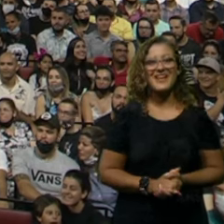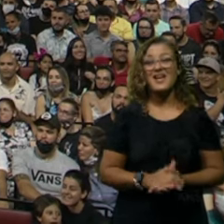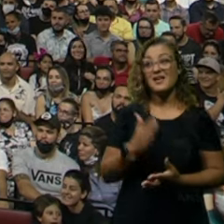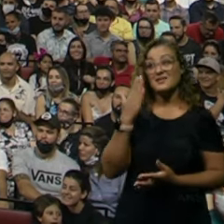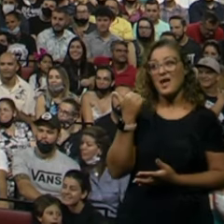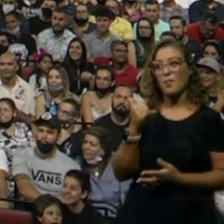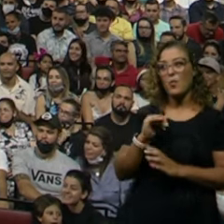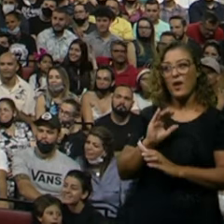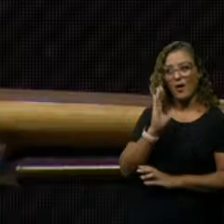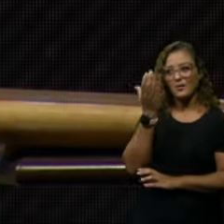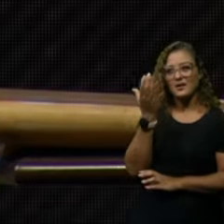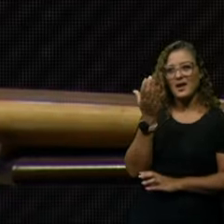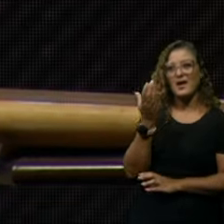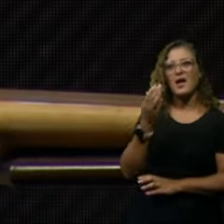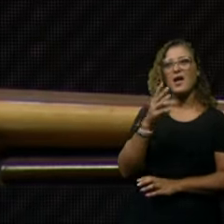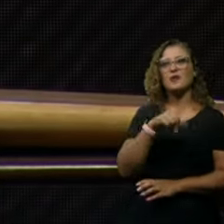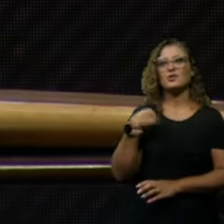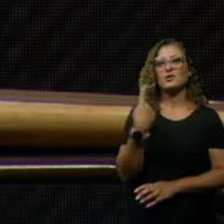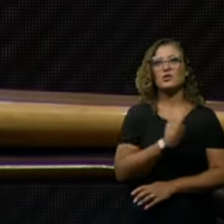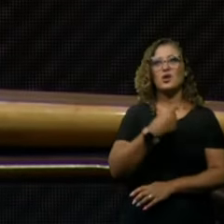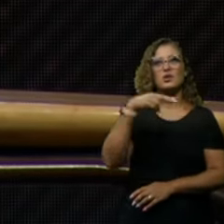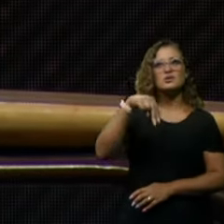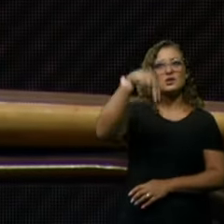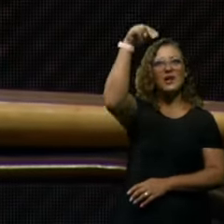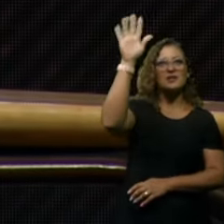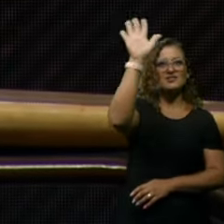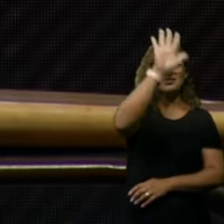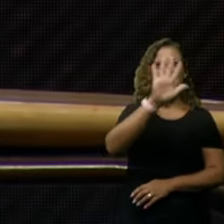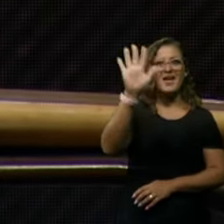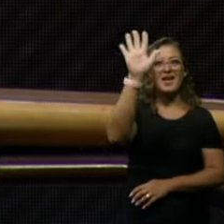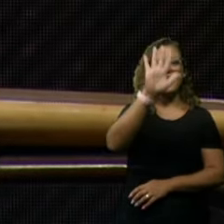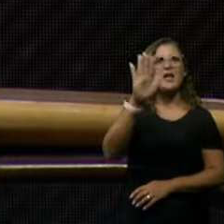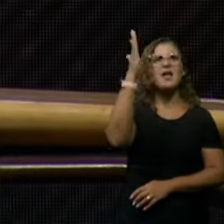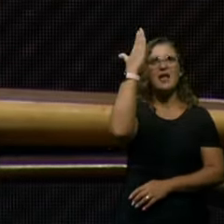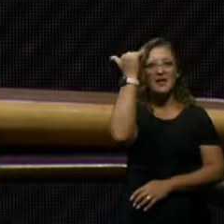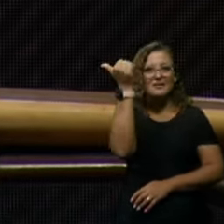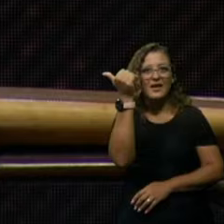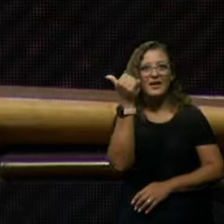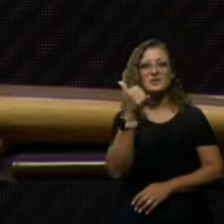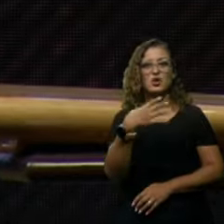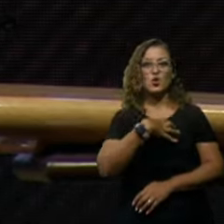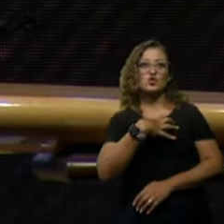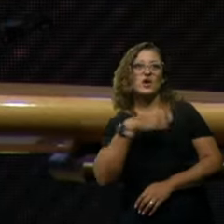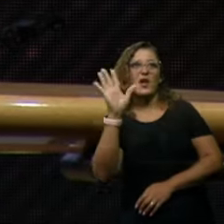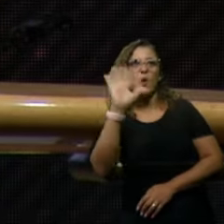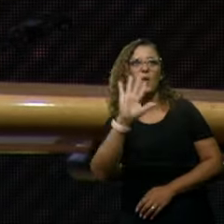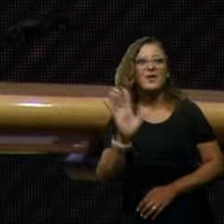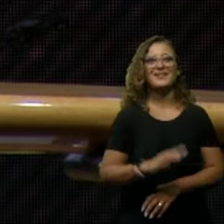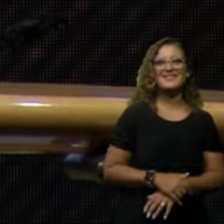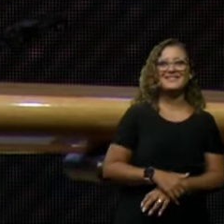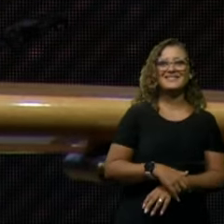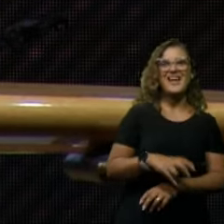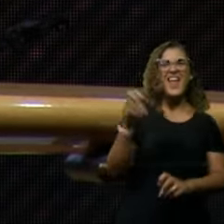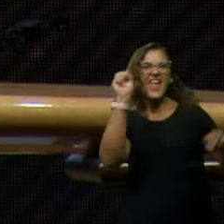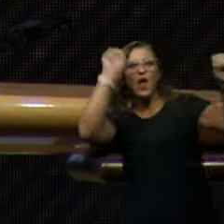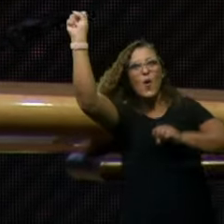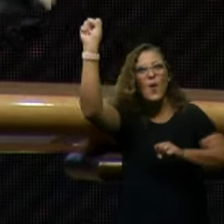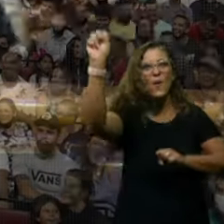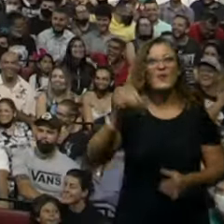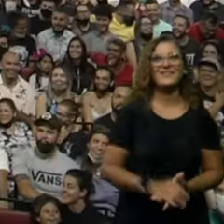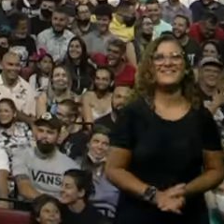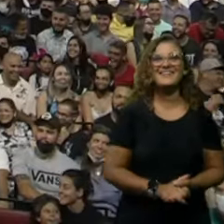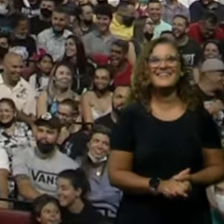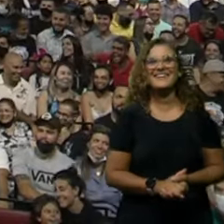pai é que o nordestino entende um alô eu vou dar só nordestino vai responder certo e é um